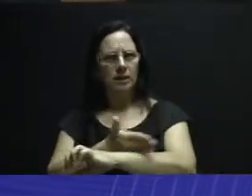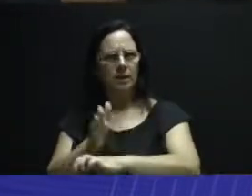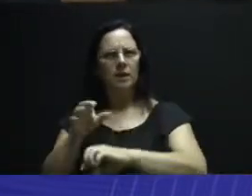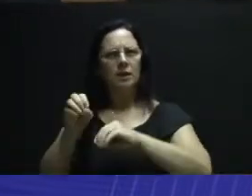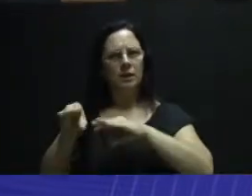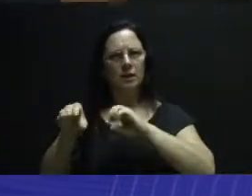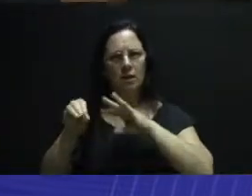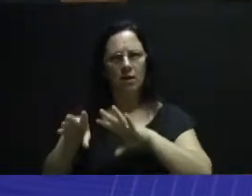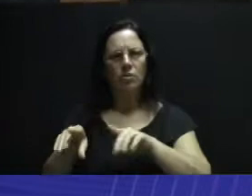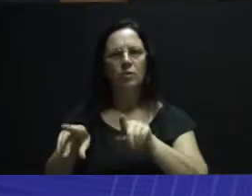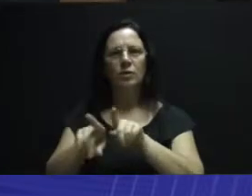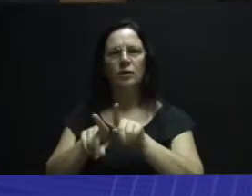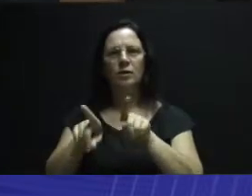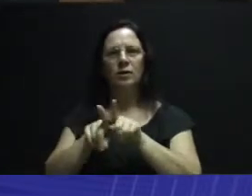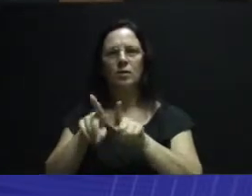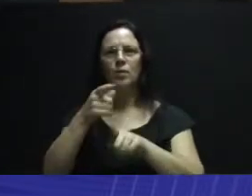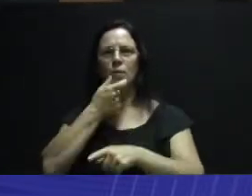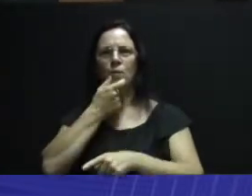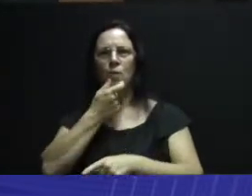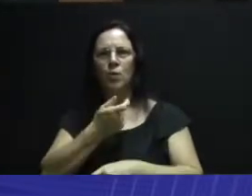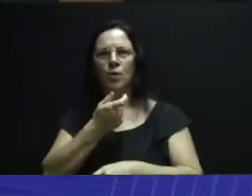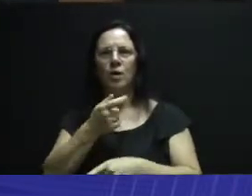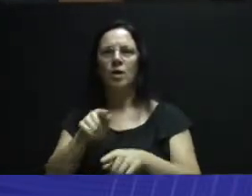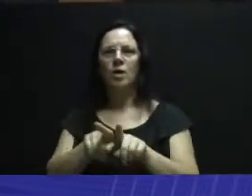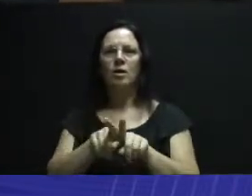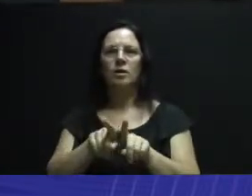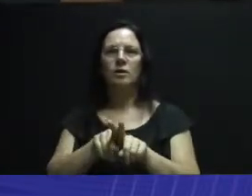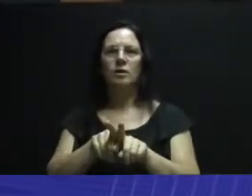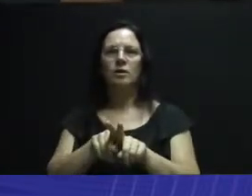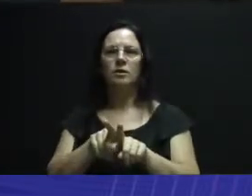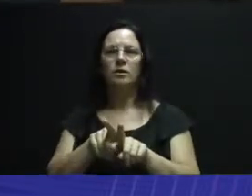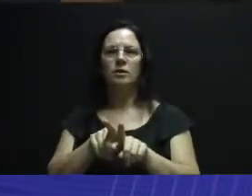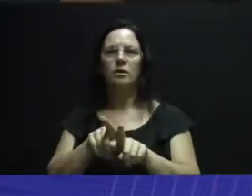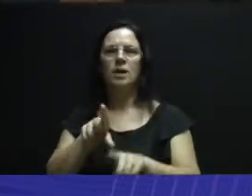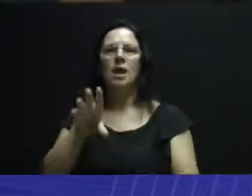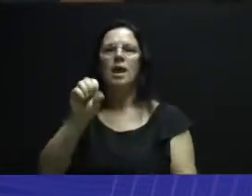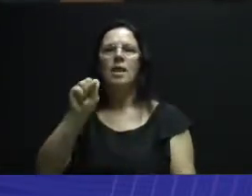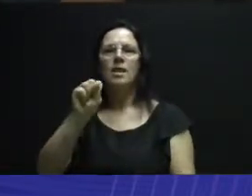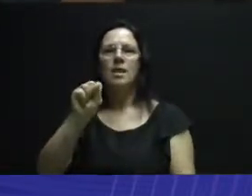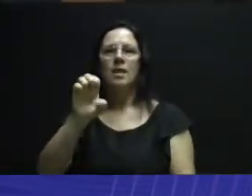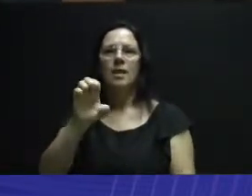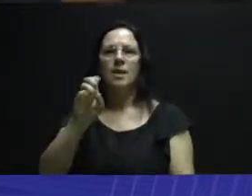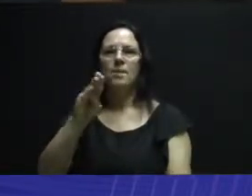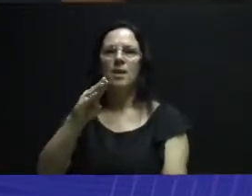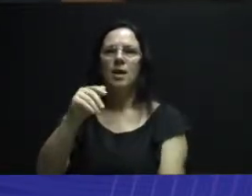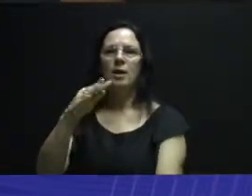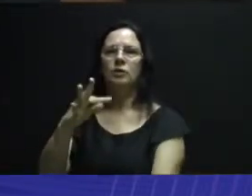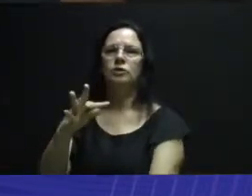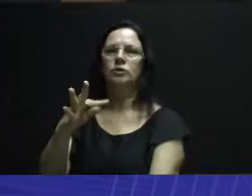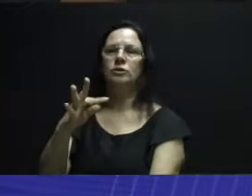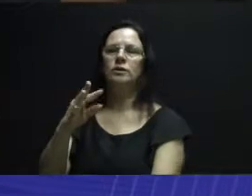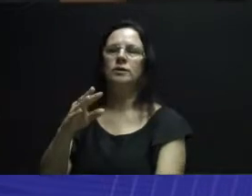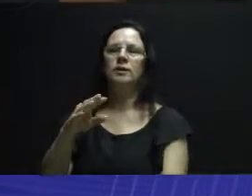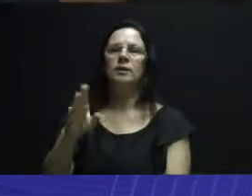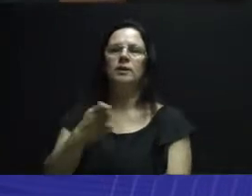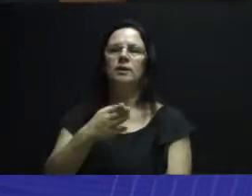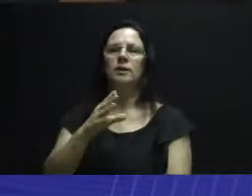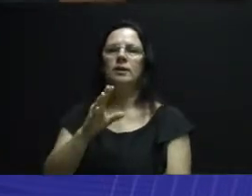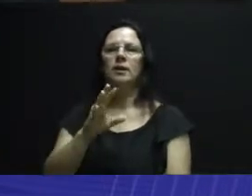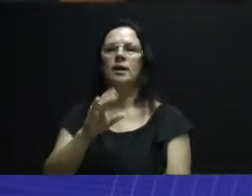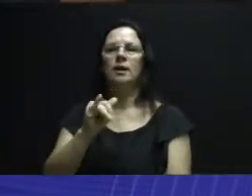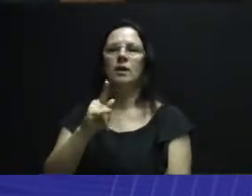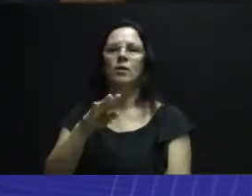Carlos também foi árbitro de atletismo na SEBAT e a AF, na categoria nacional